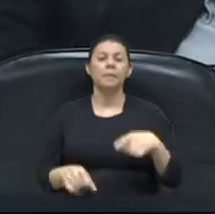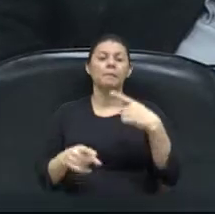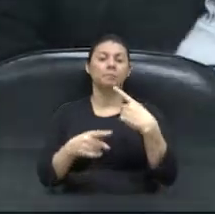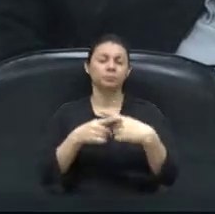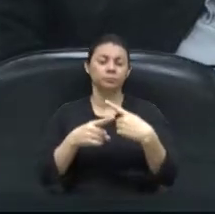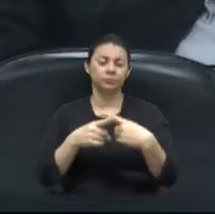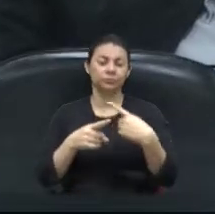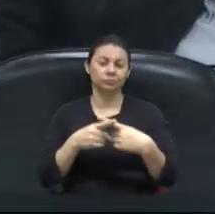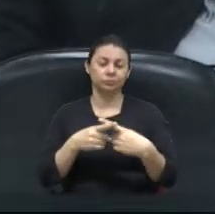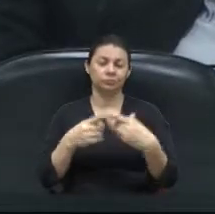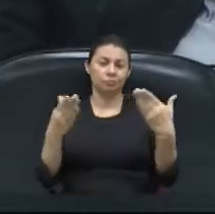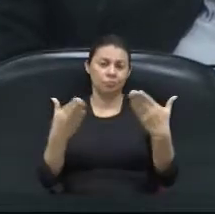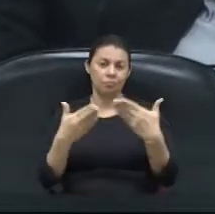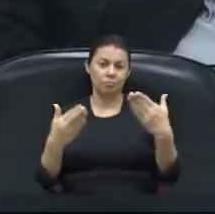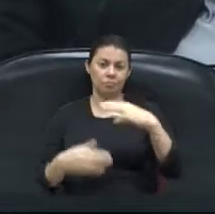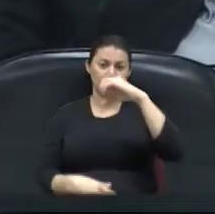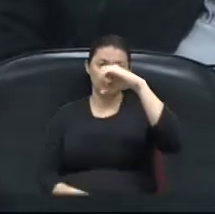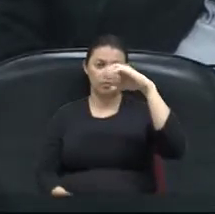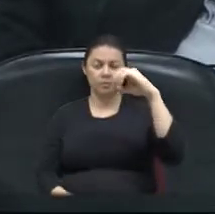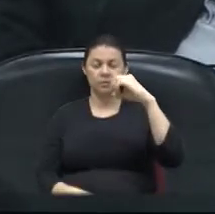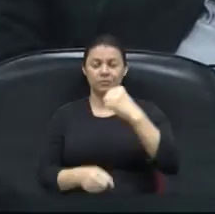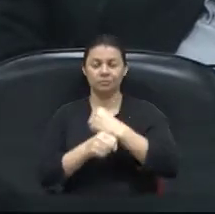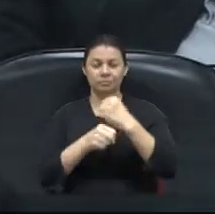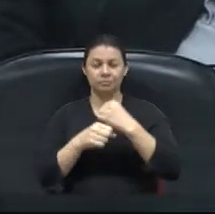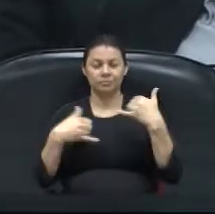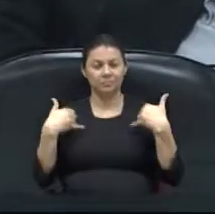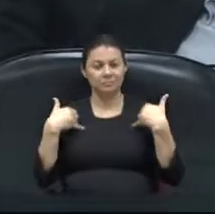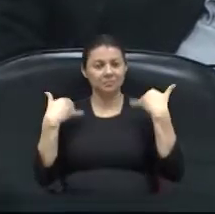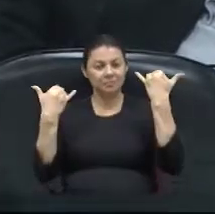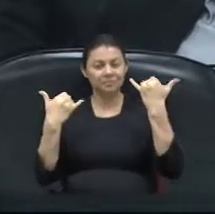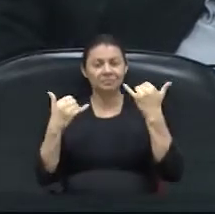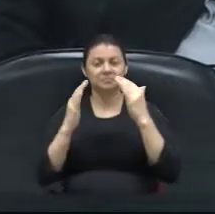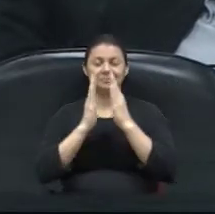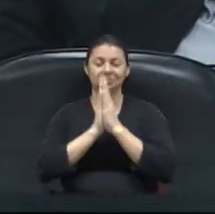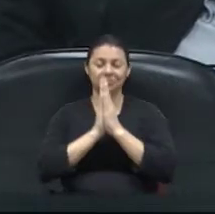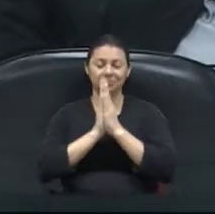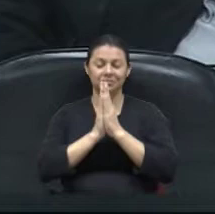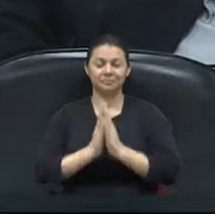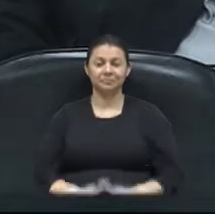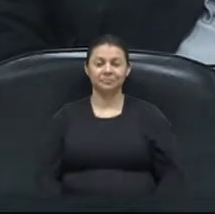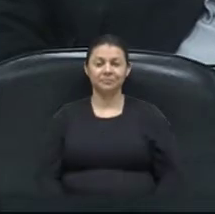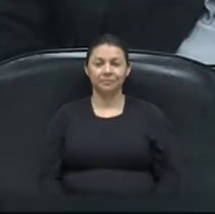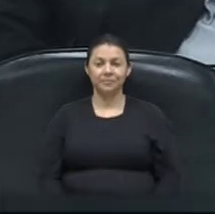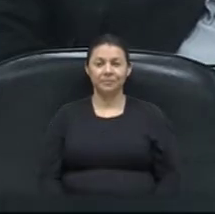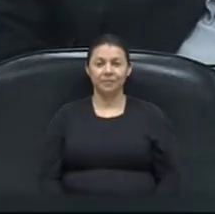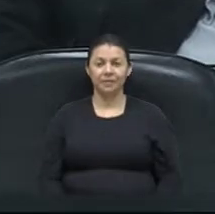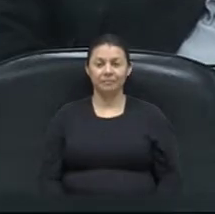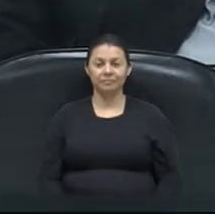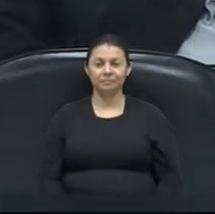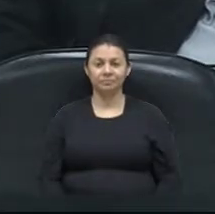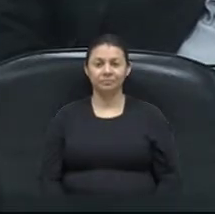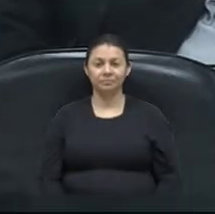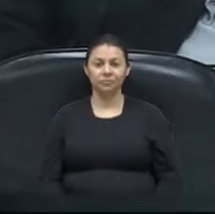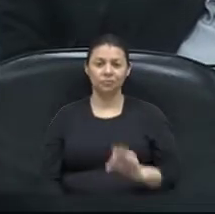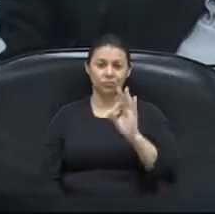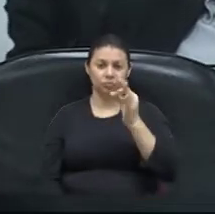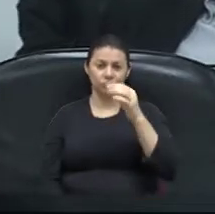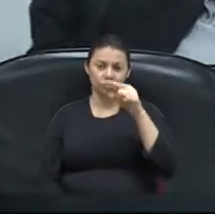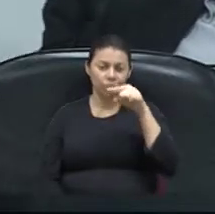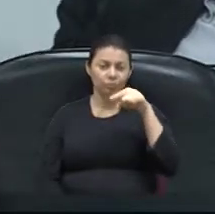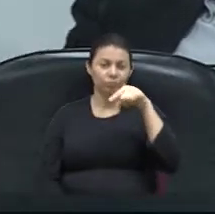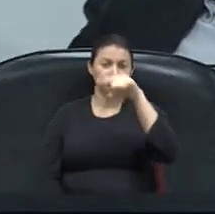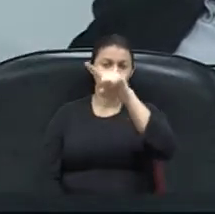anos da igreja presbiteriana estive presente no culto em ação de graças ao aniversário da